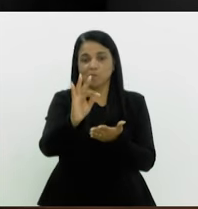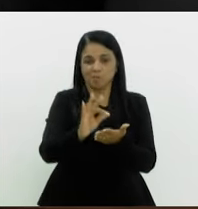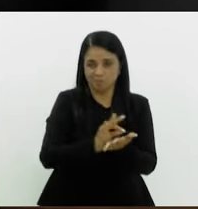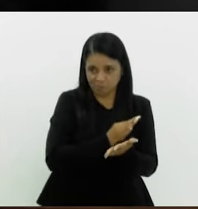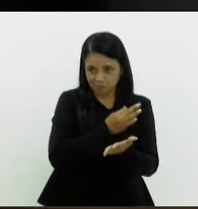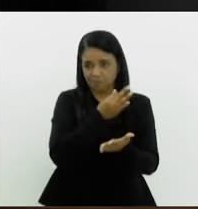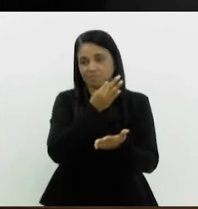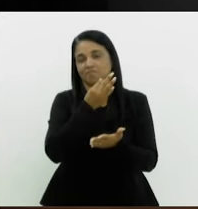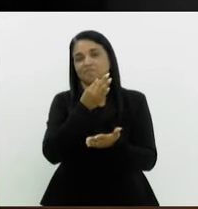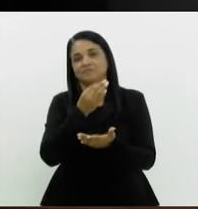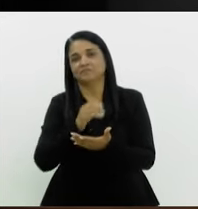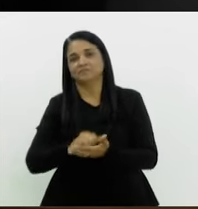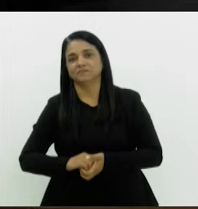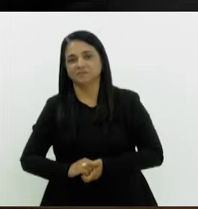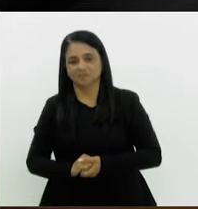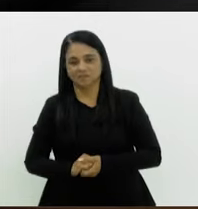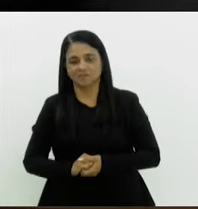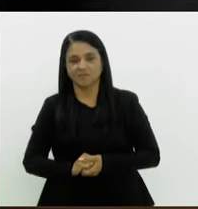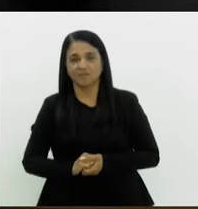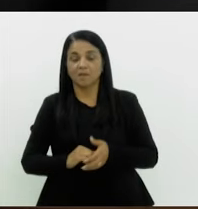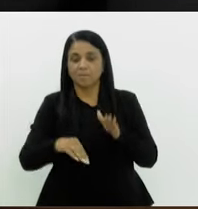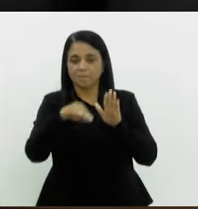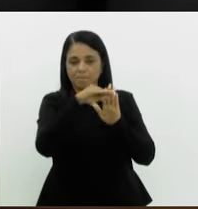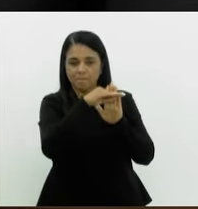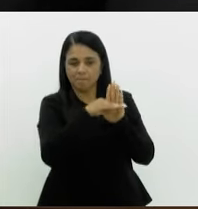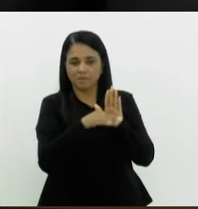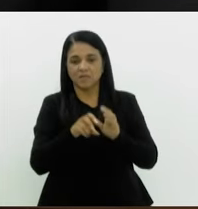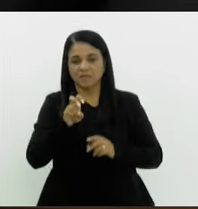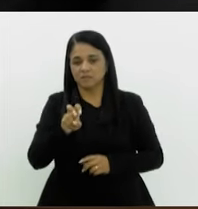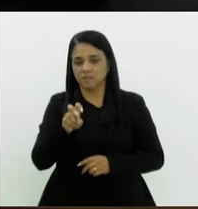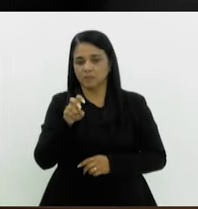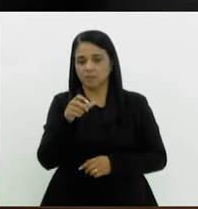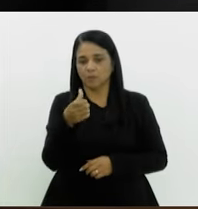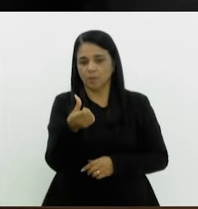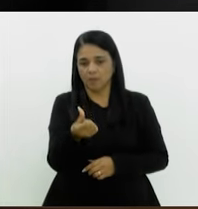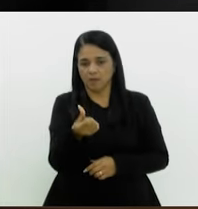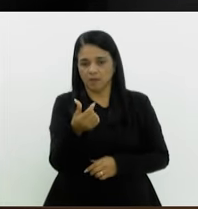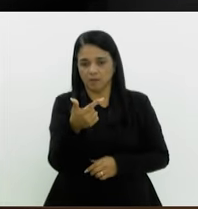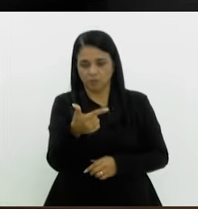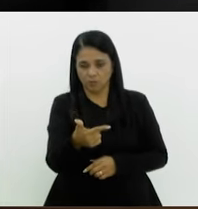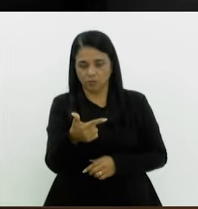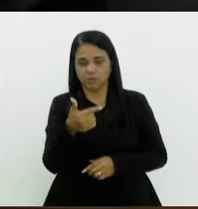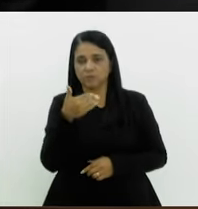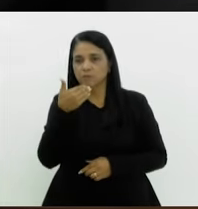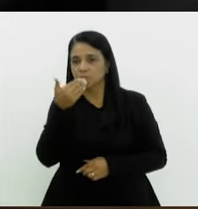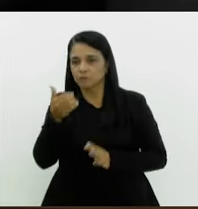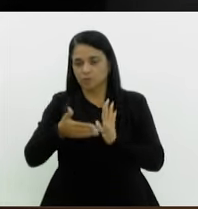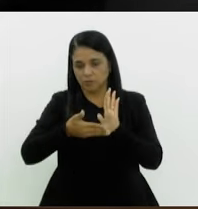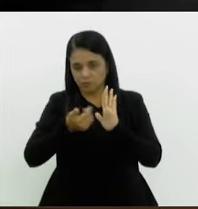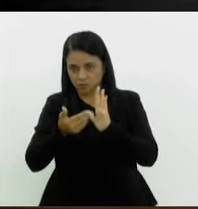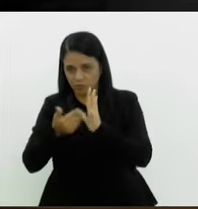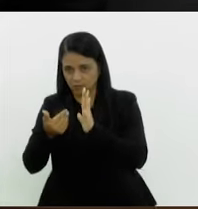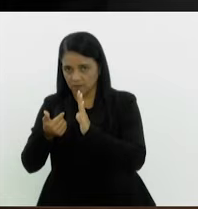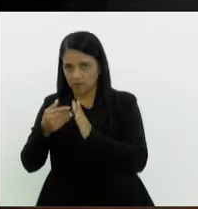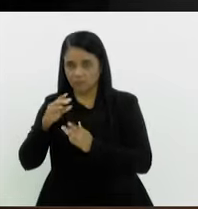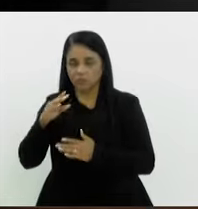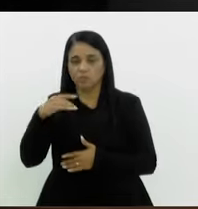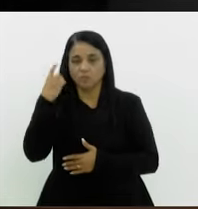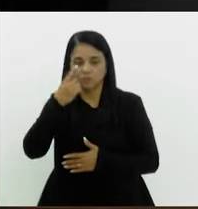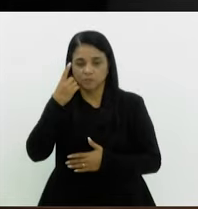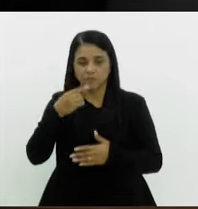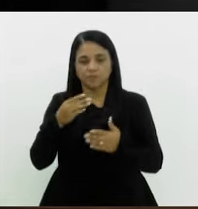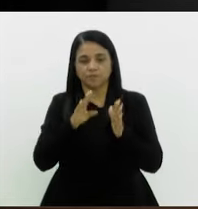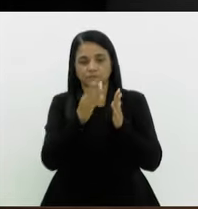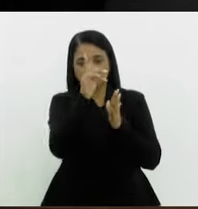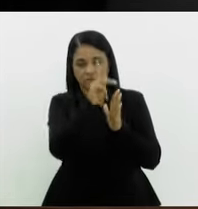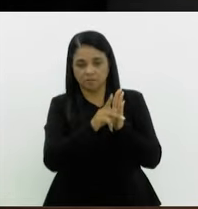promulgação. Próximo da pauta 562, retirada a pedido do autor. Incluídos na ordem do dia, de acordo